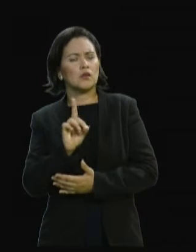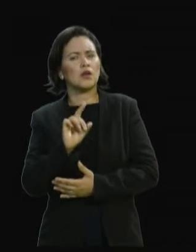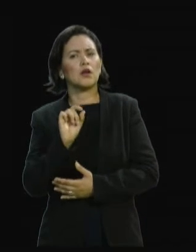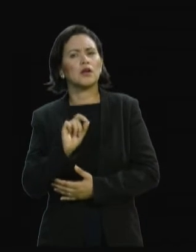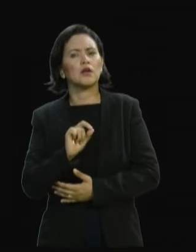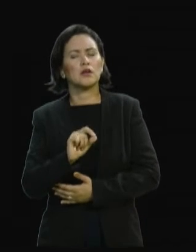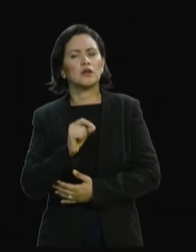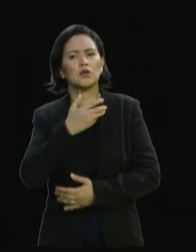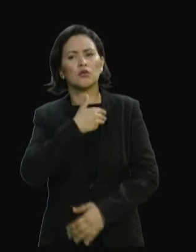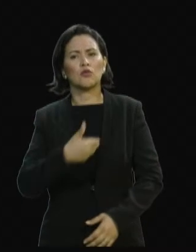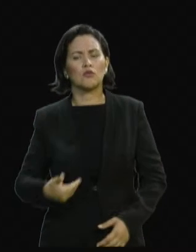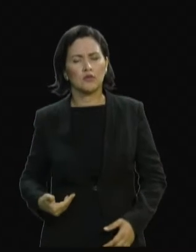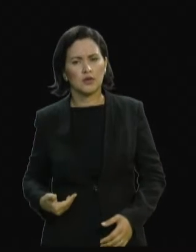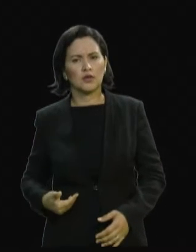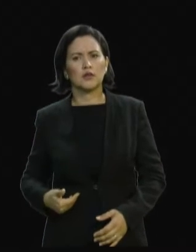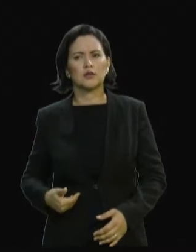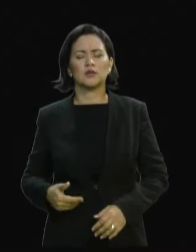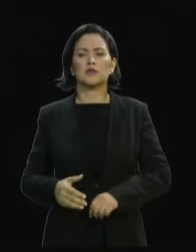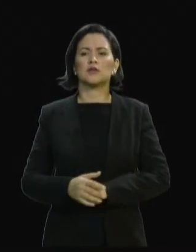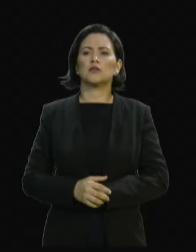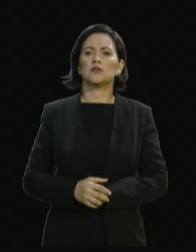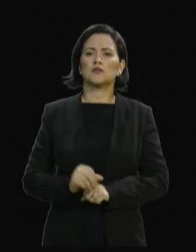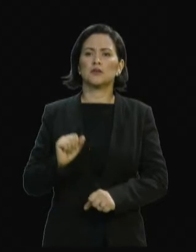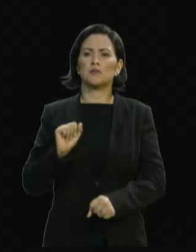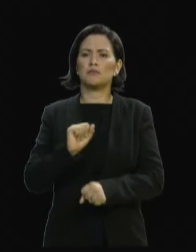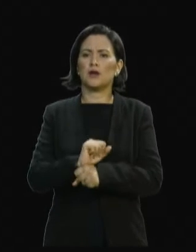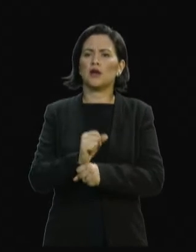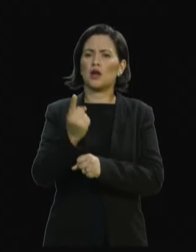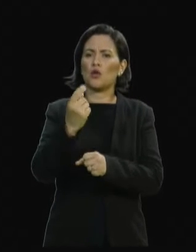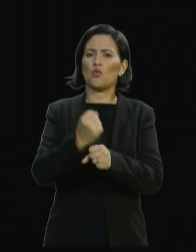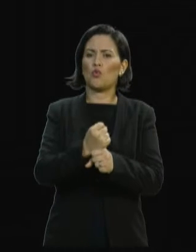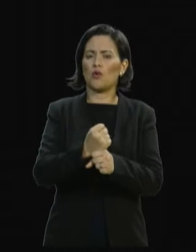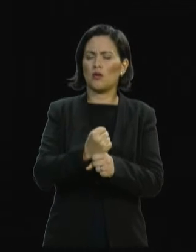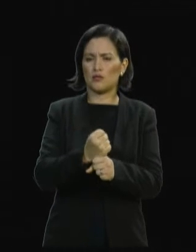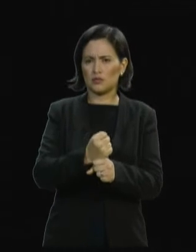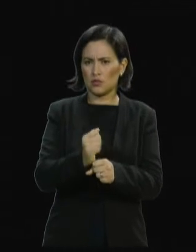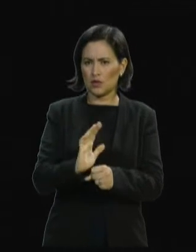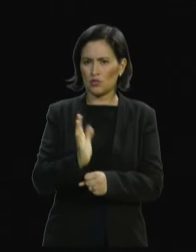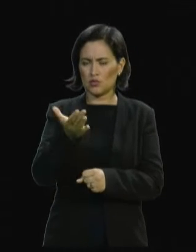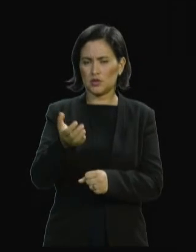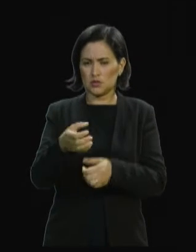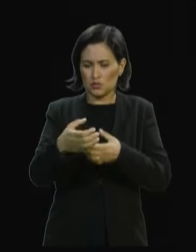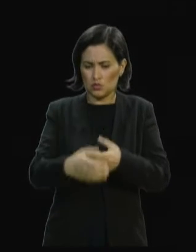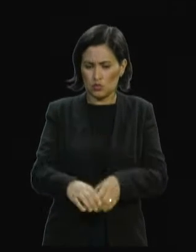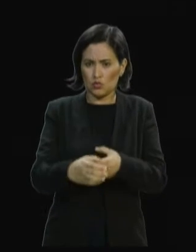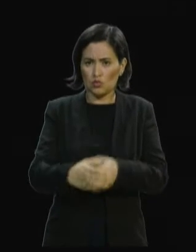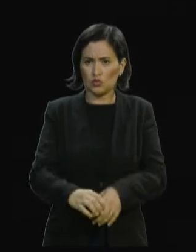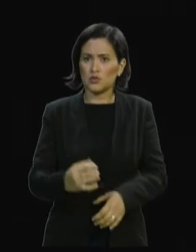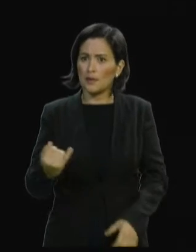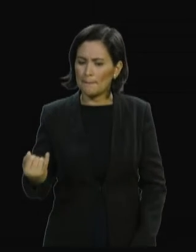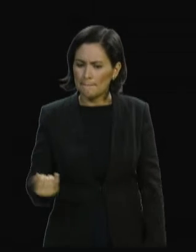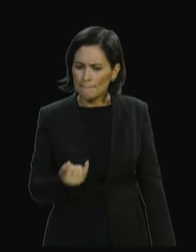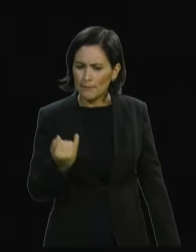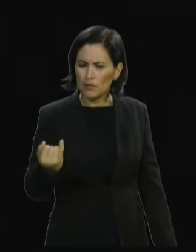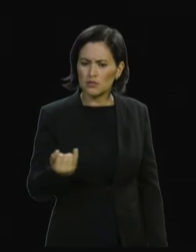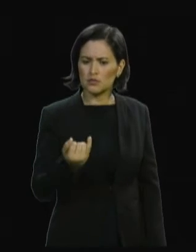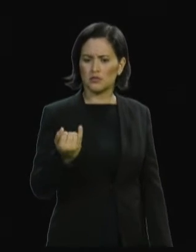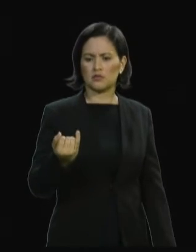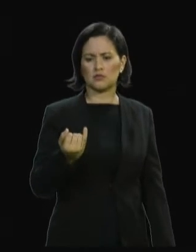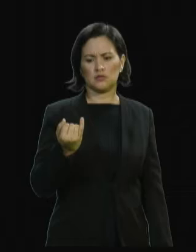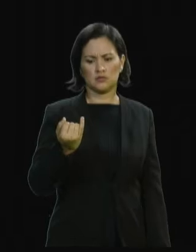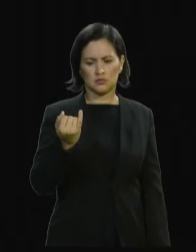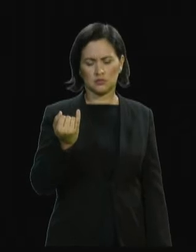prorrogar a execução de concursos públicos vitais e importantes para o bom